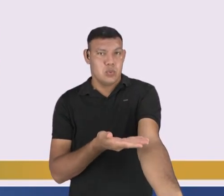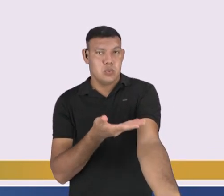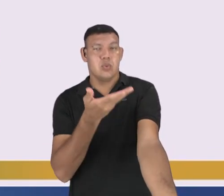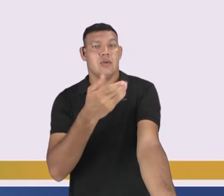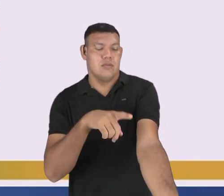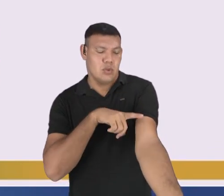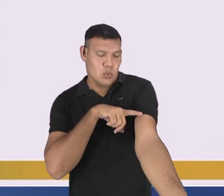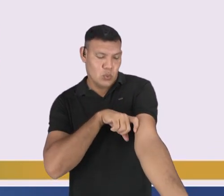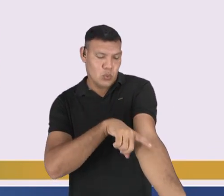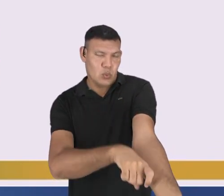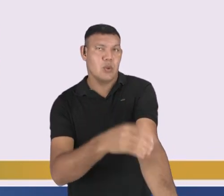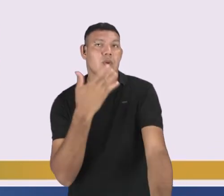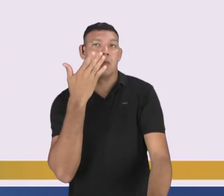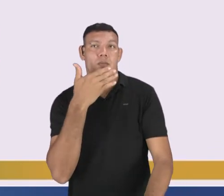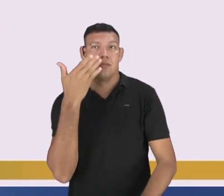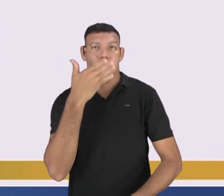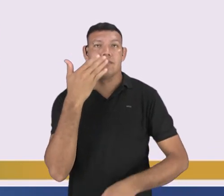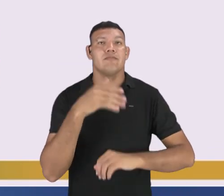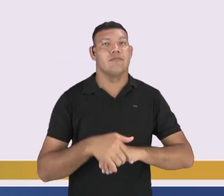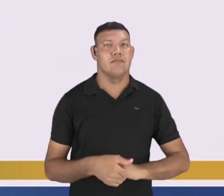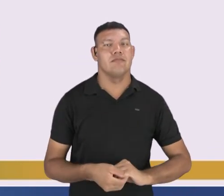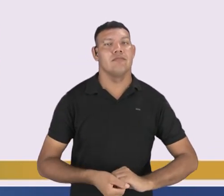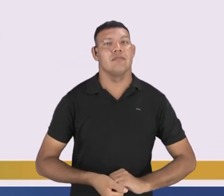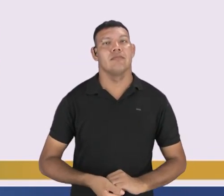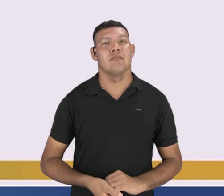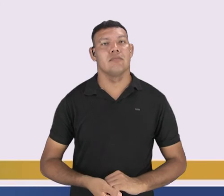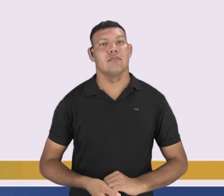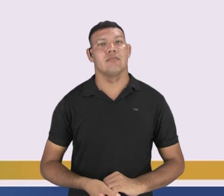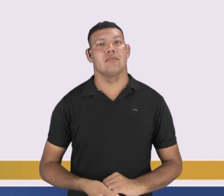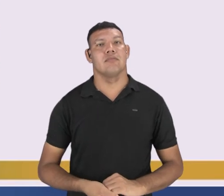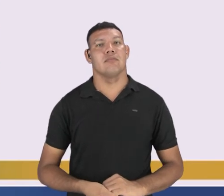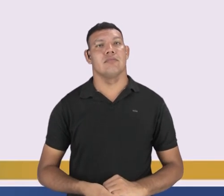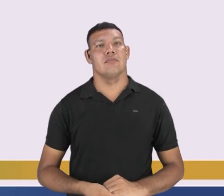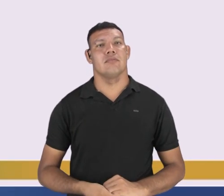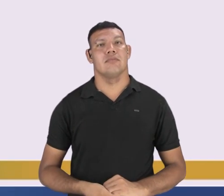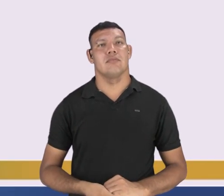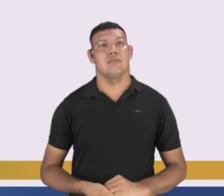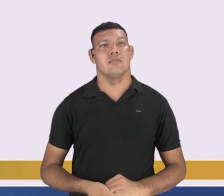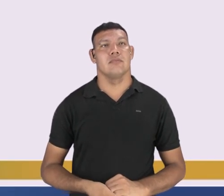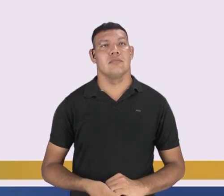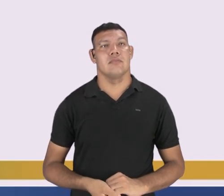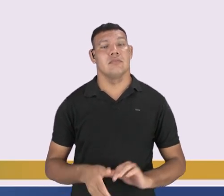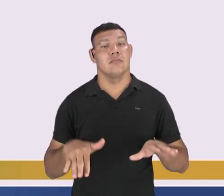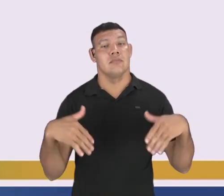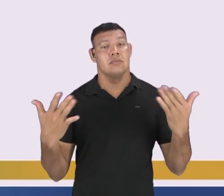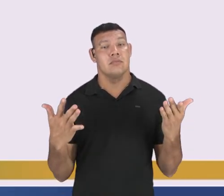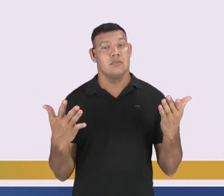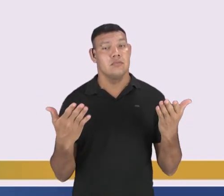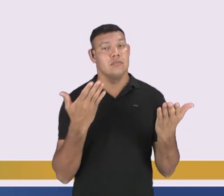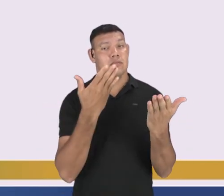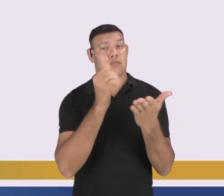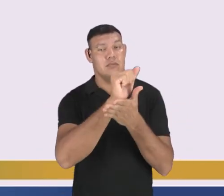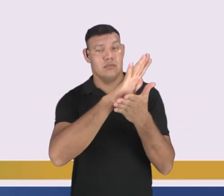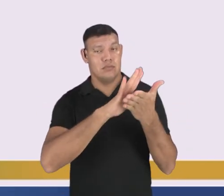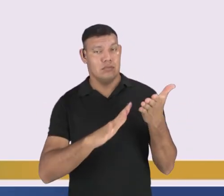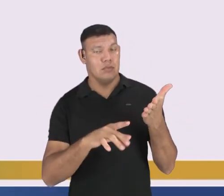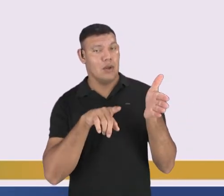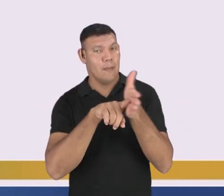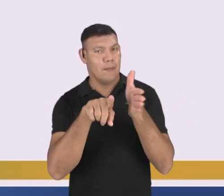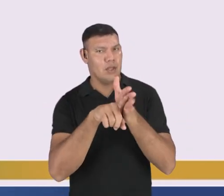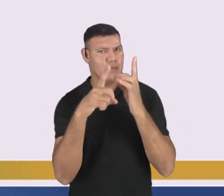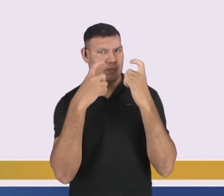está com hipoglicemia, necessita comer um pouquinho de açúcar para dar uma equilibrada. Bom, no Exercitando, temos mais uma pergunta